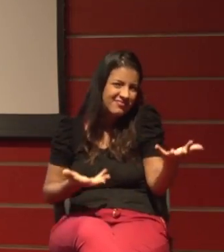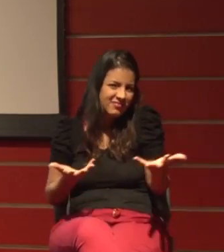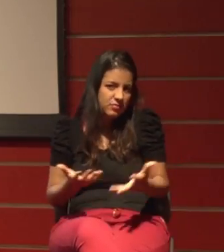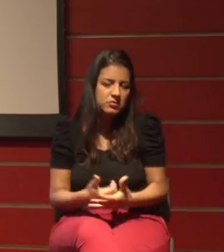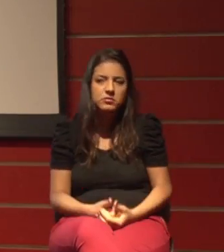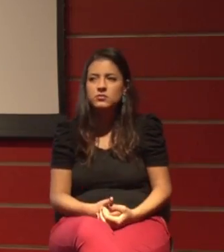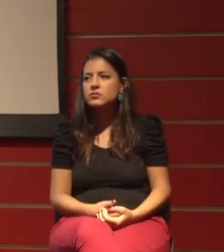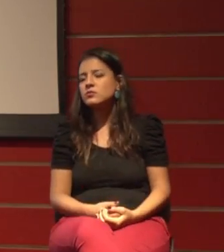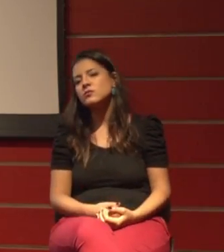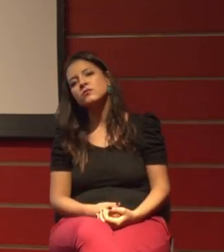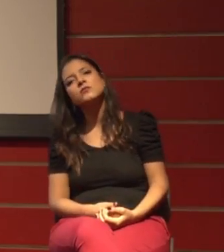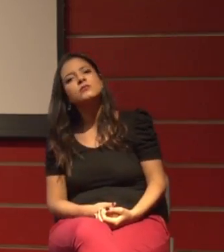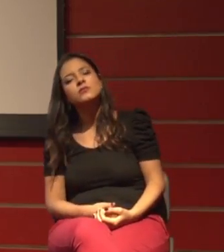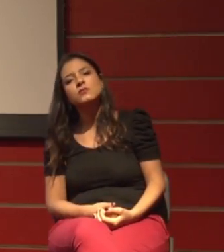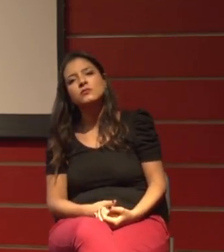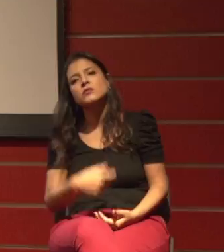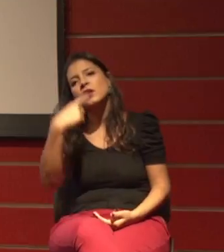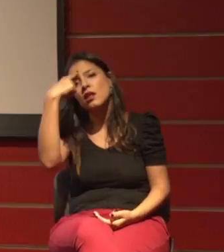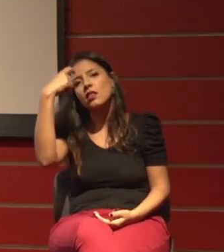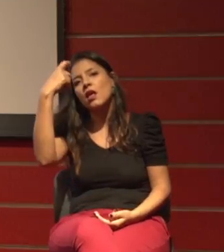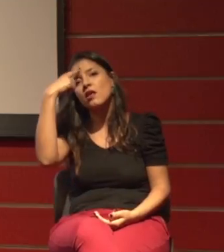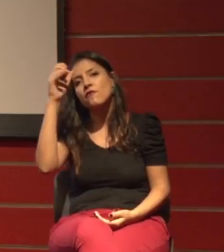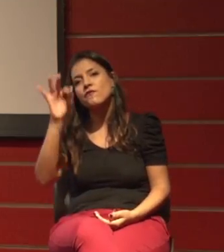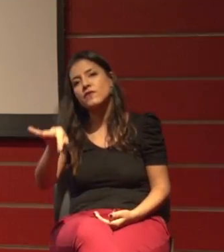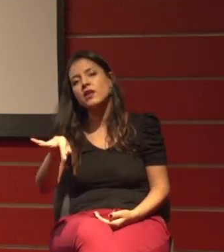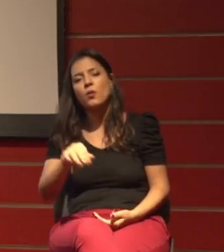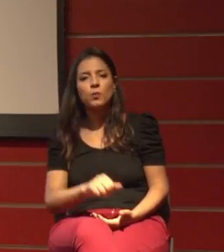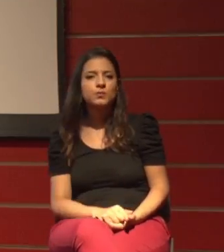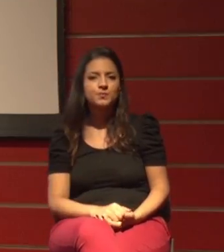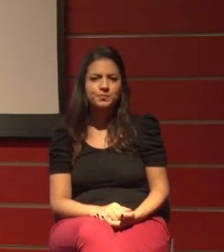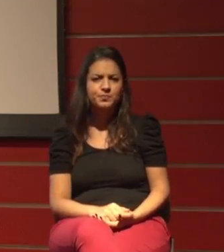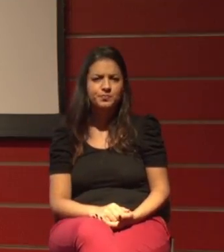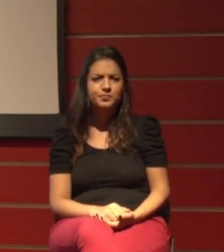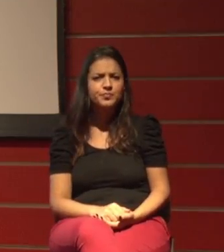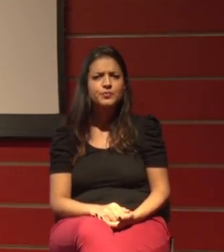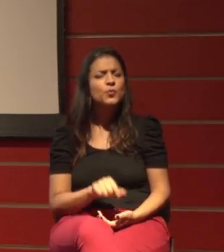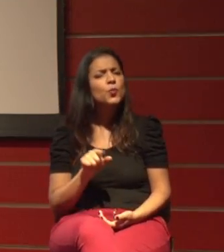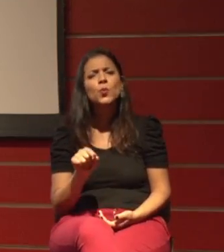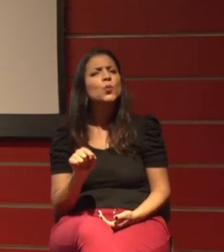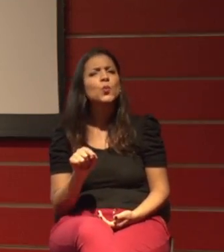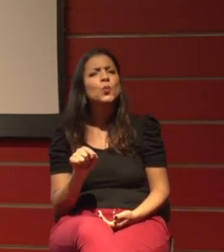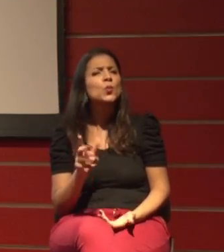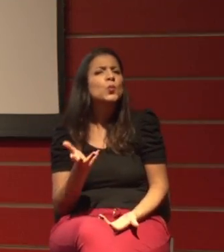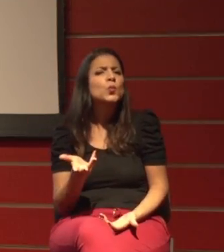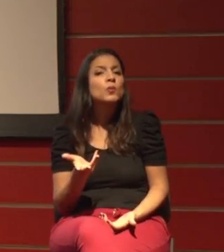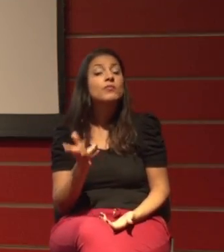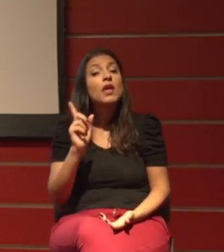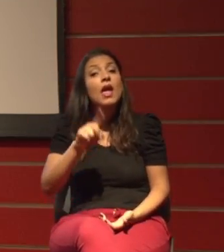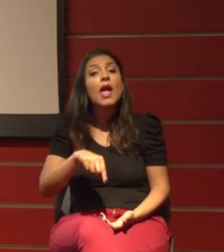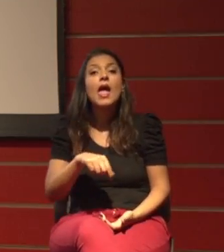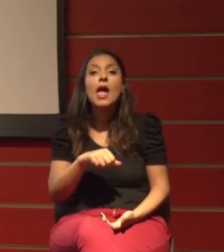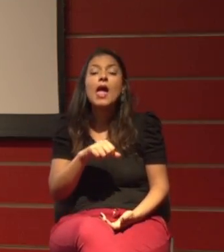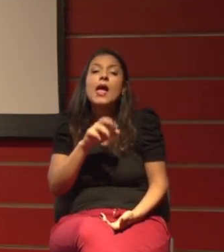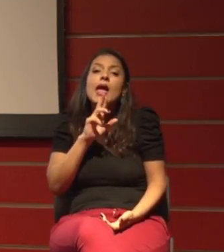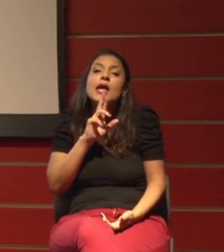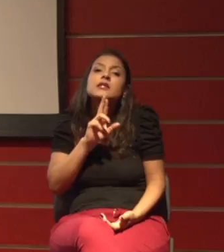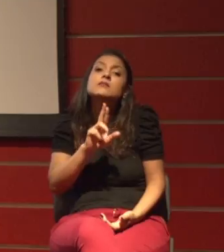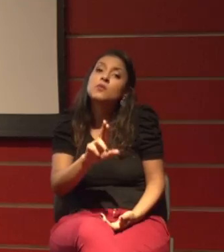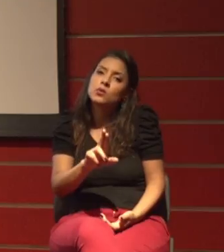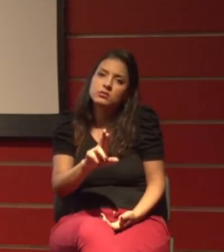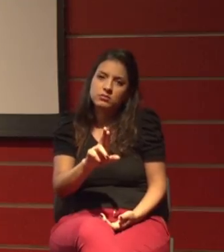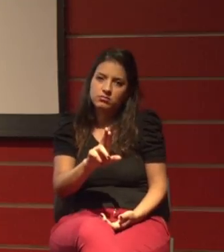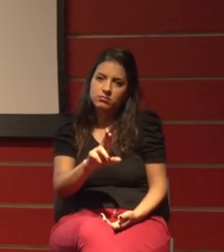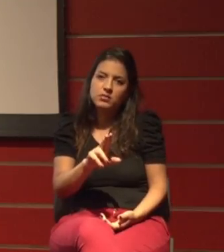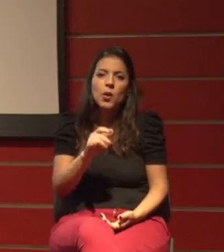e uma ideia final né é Basic ente uma simples respostas Uma Simples Resposta às perguntas